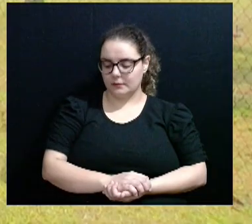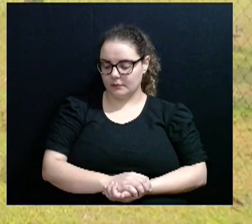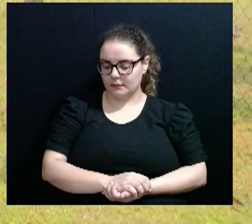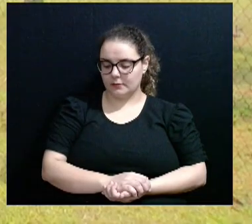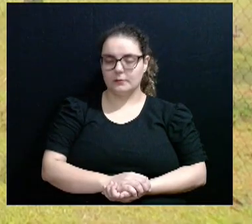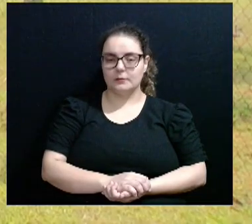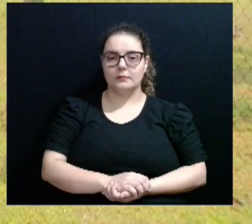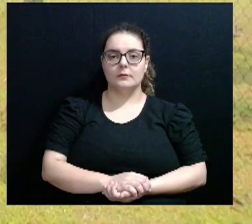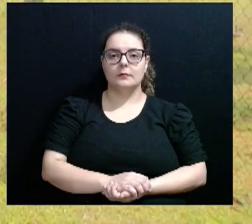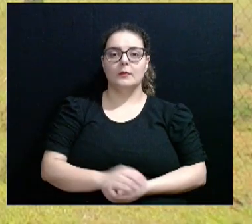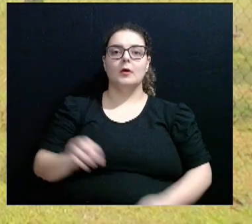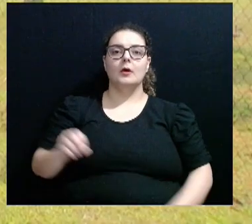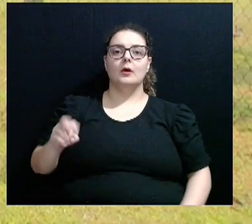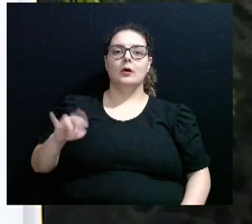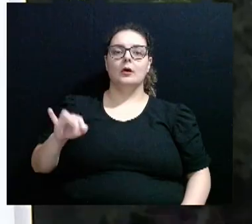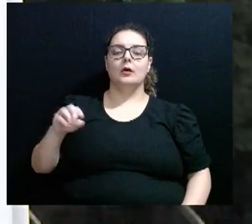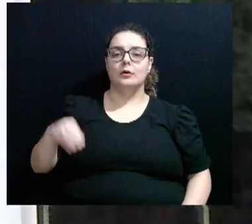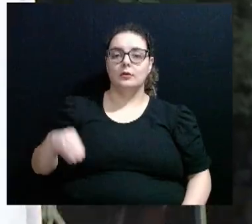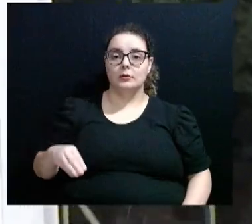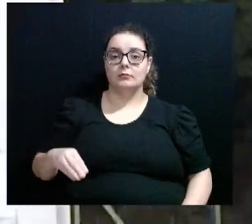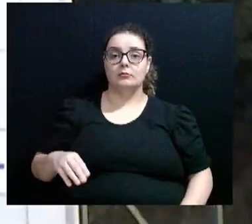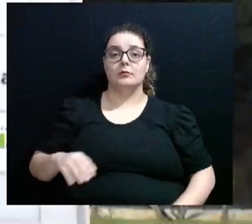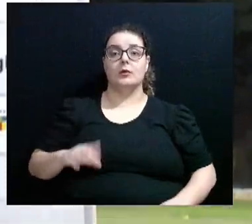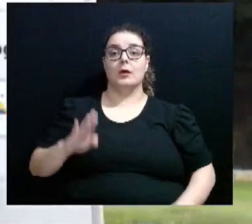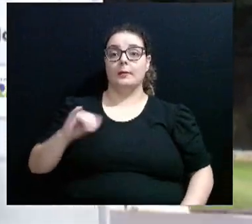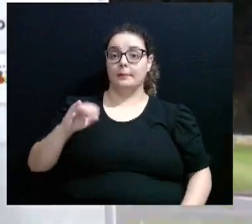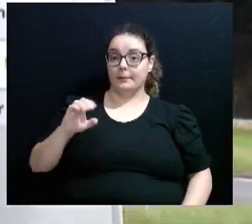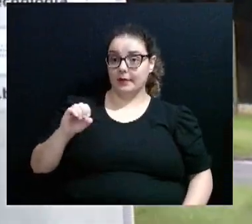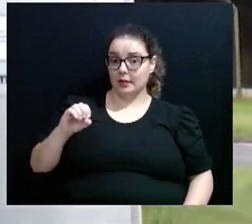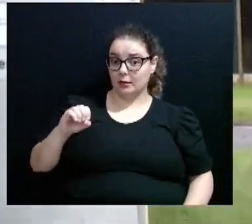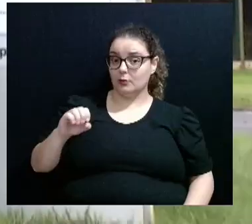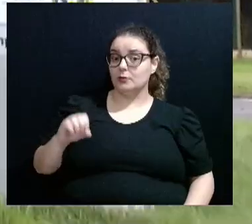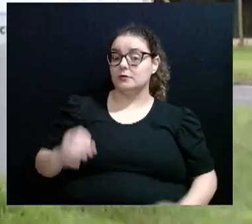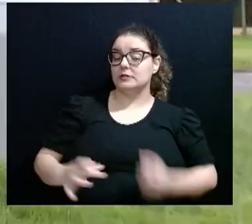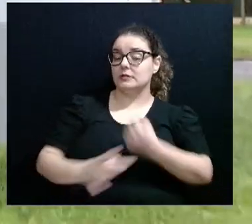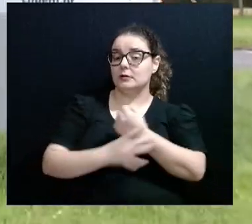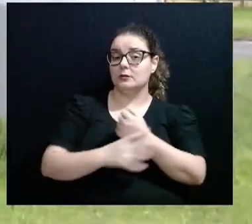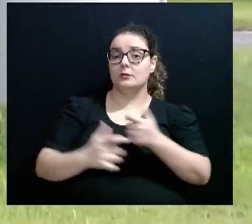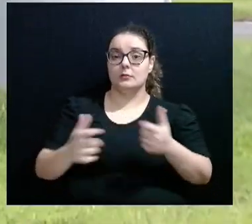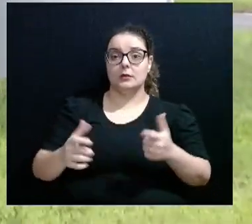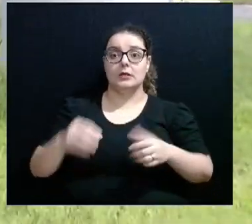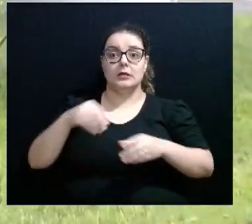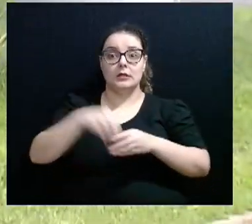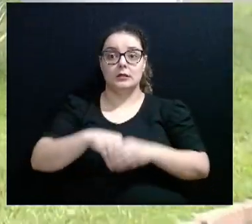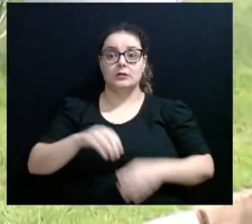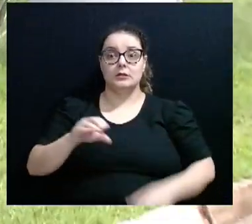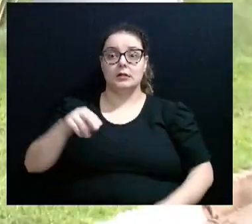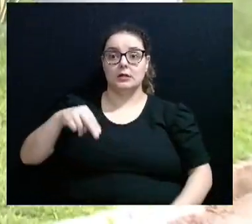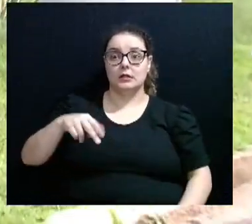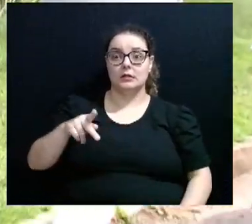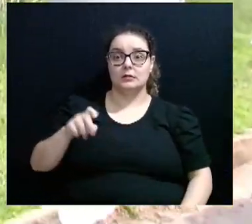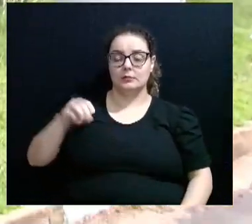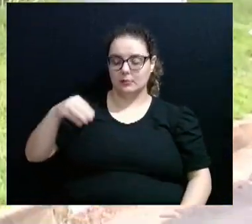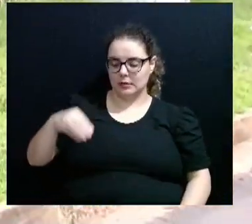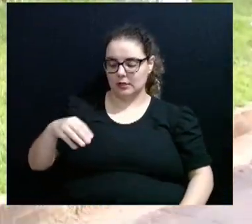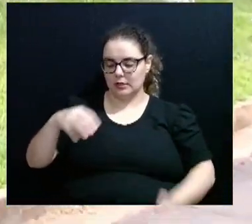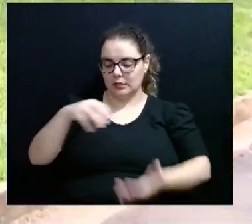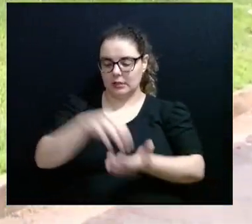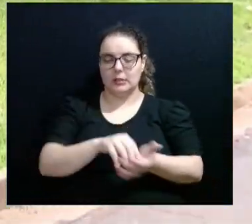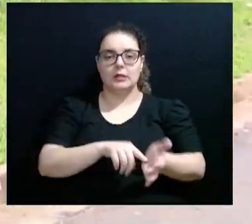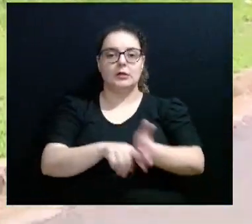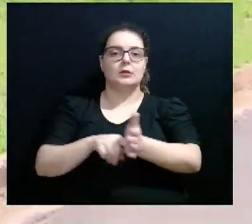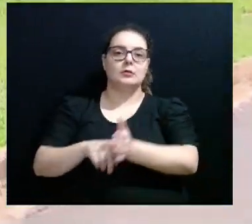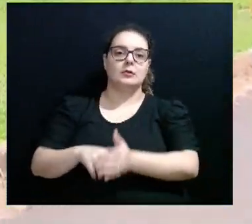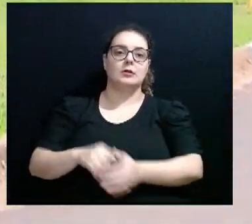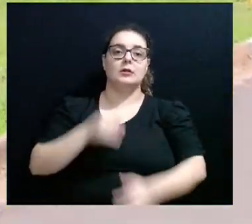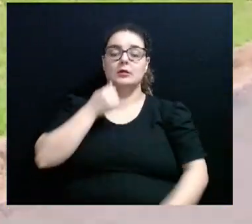biossegurança máxima, construído em Campinas, está localizado no CNPEM, Centro Nacional de Pesquisa em Energia e